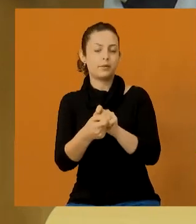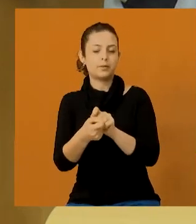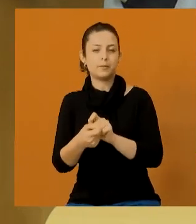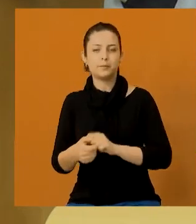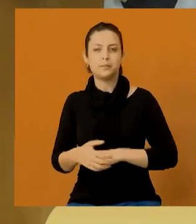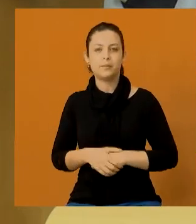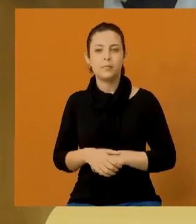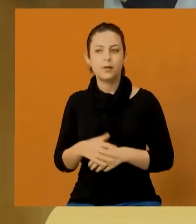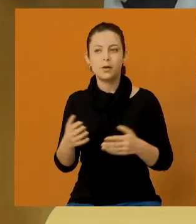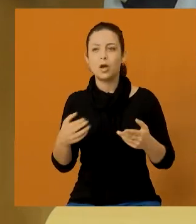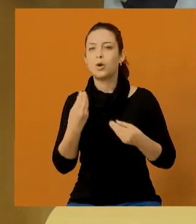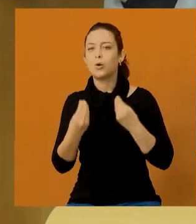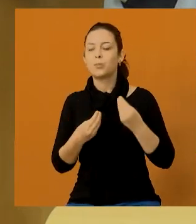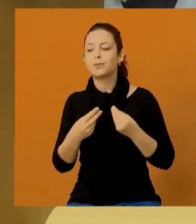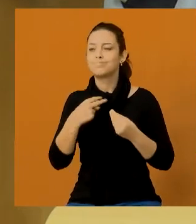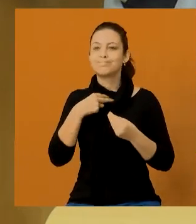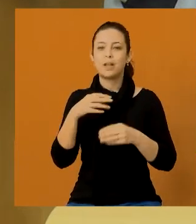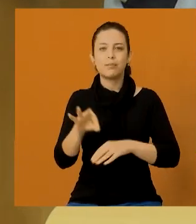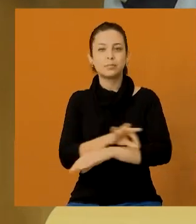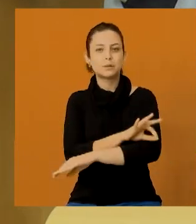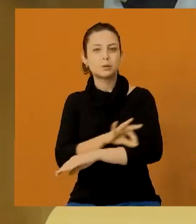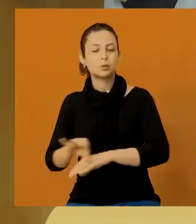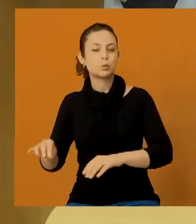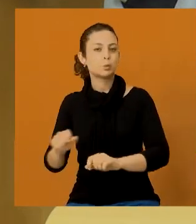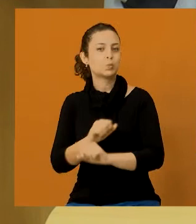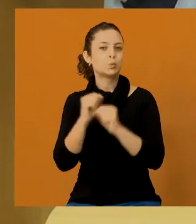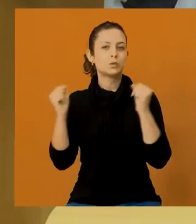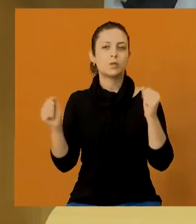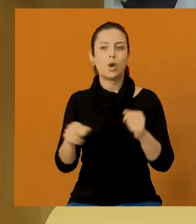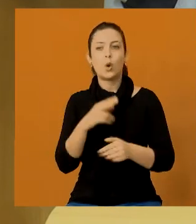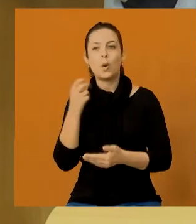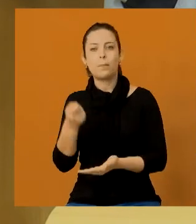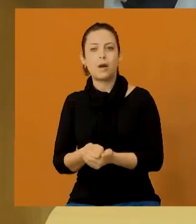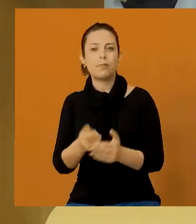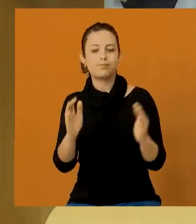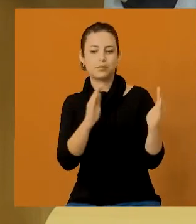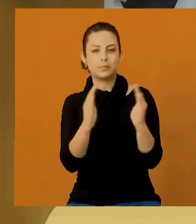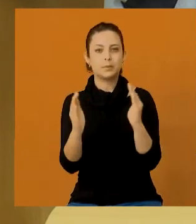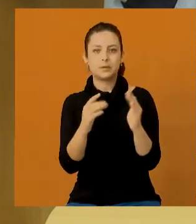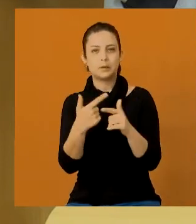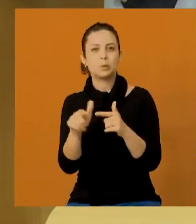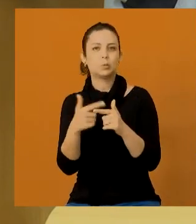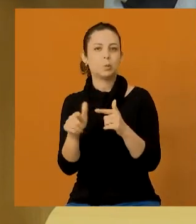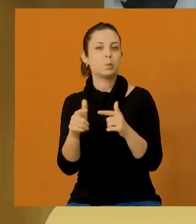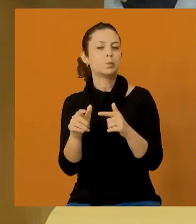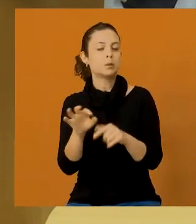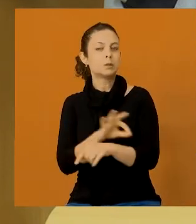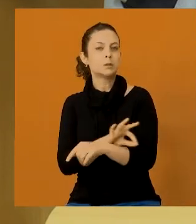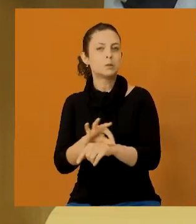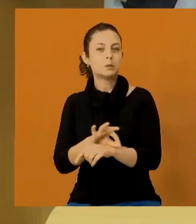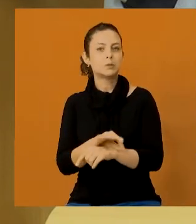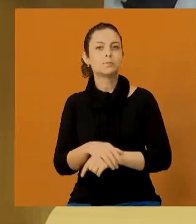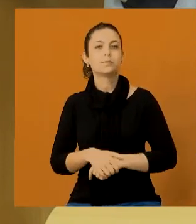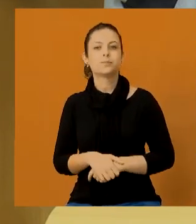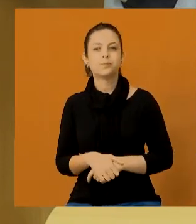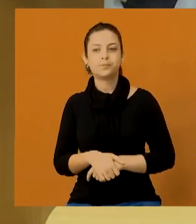imóvel, sem que haja viabilidade arquitetônica e impondo um prazo que pode inviabilizar a atividade